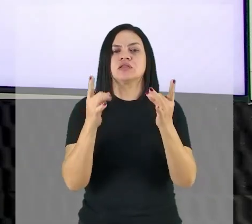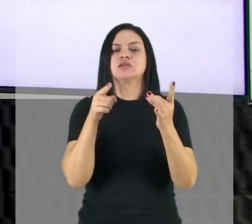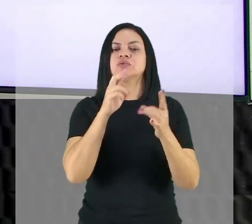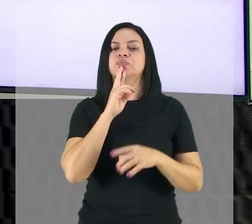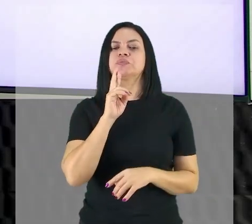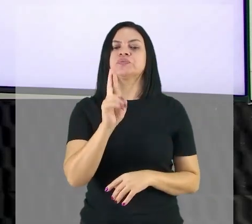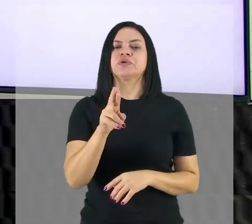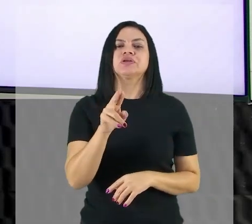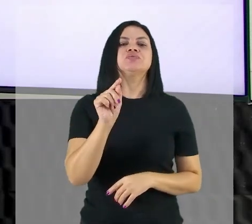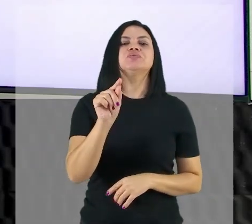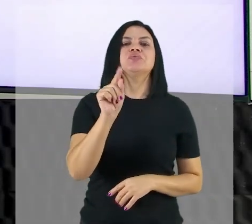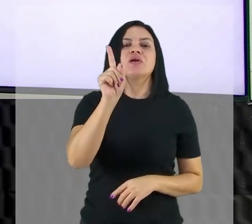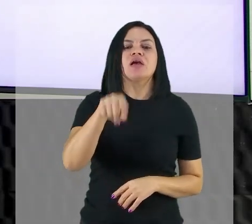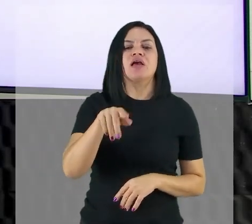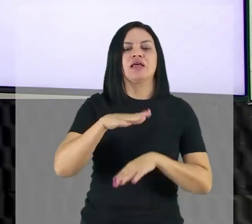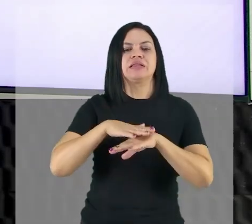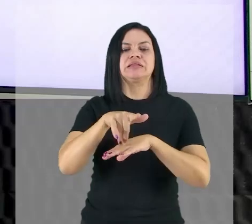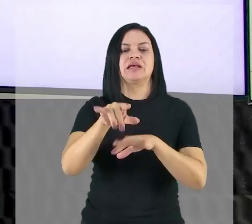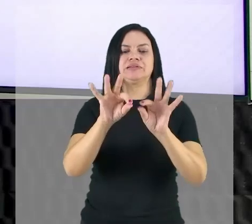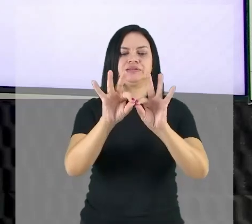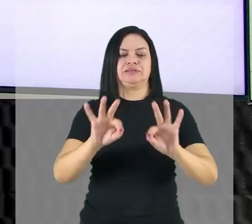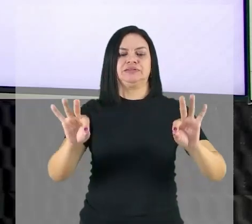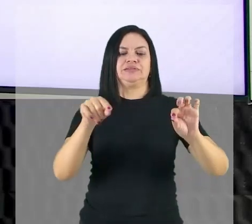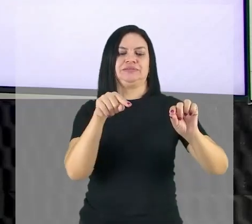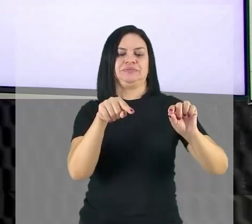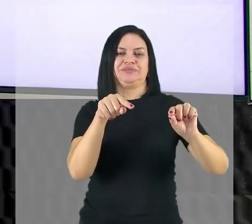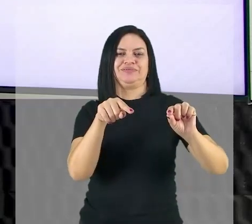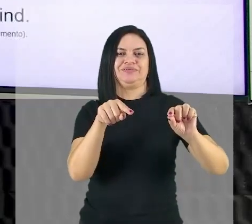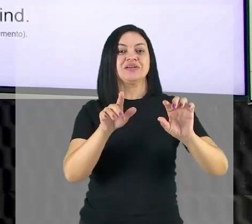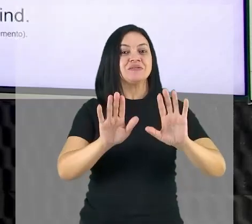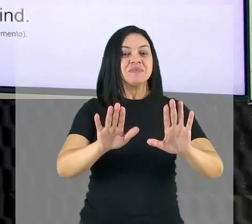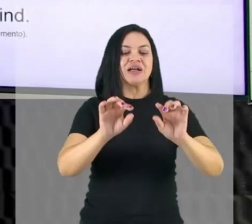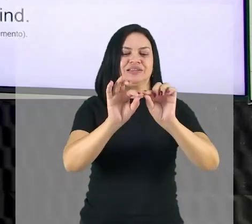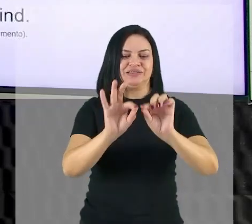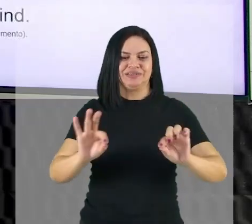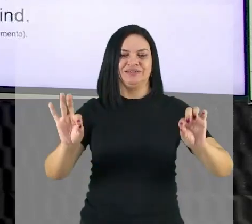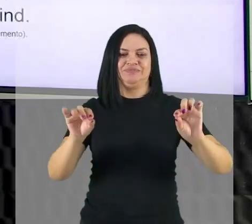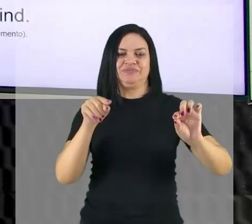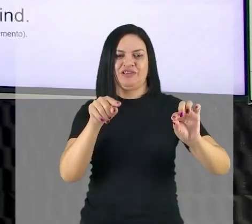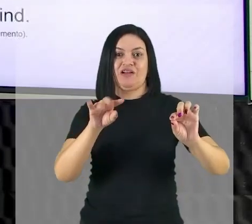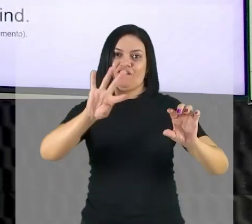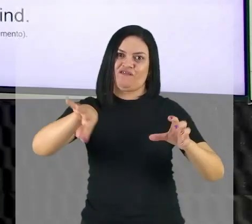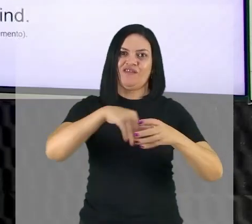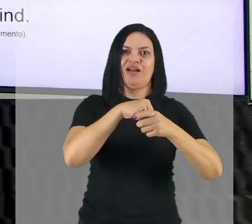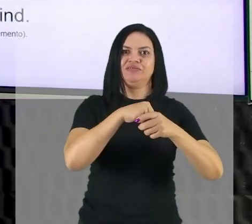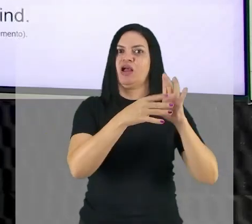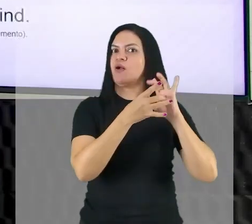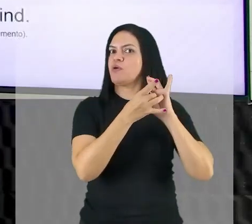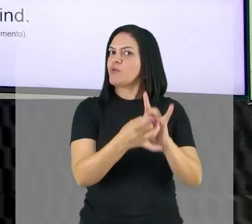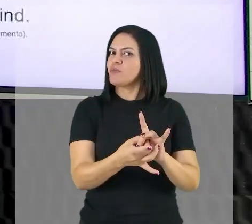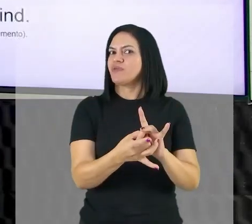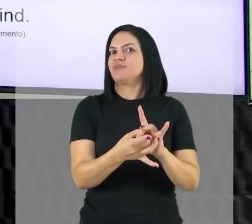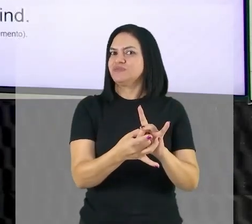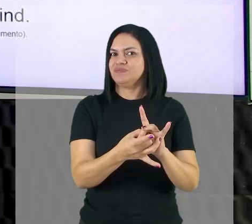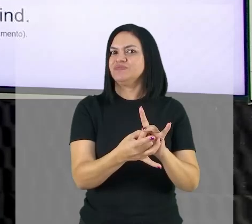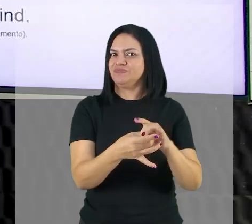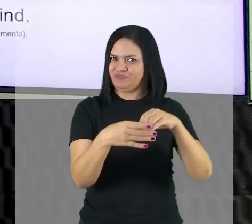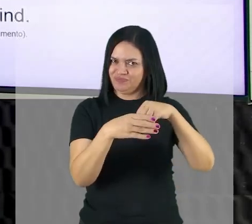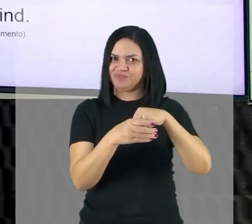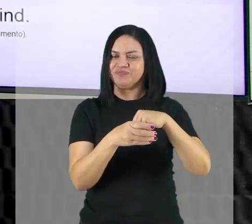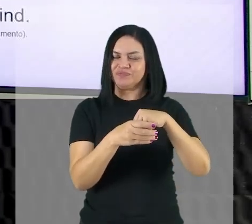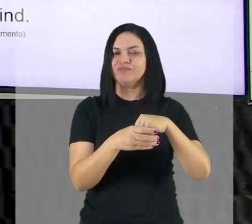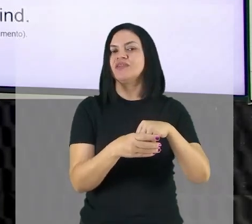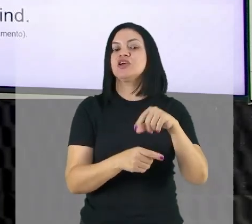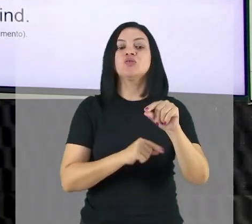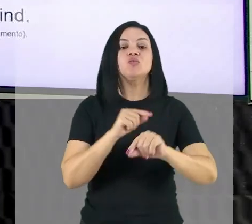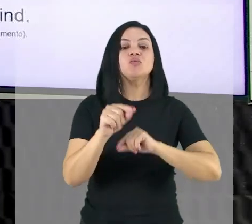resolver essa questão é nessa expressão aqui. Mas essa expressão, ela faz parte de um todo, ela faz parte do texto. O